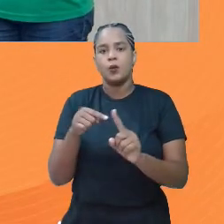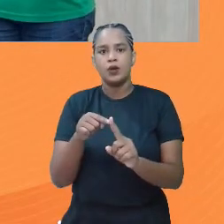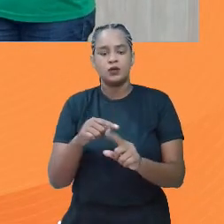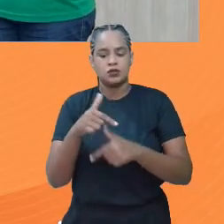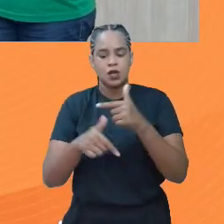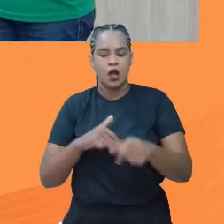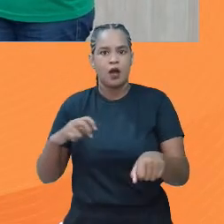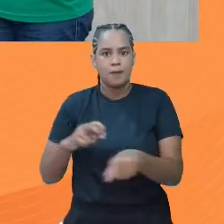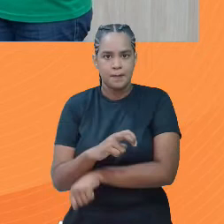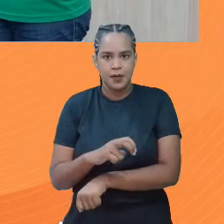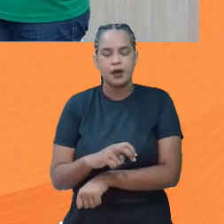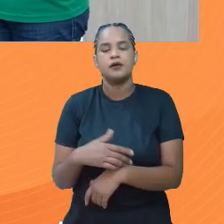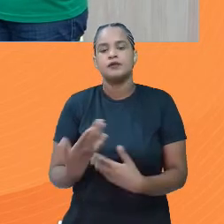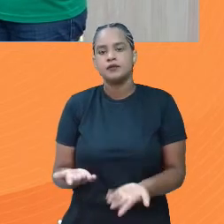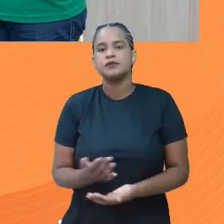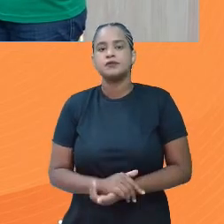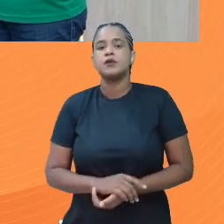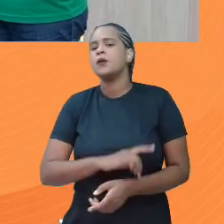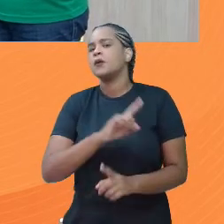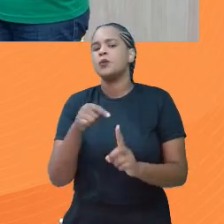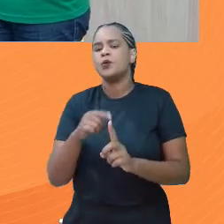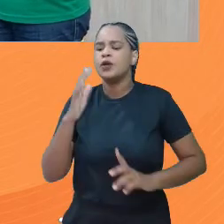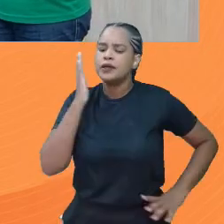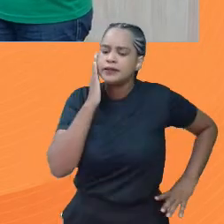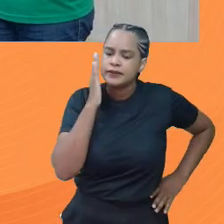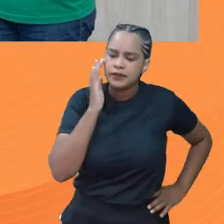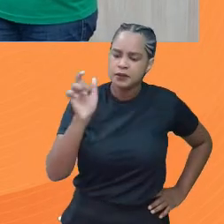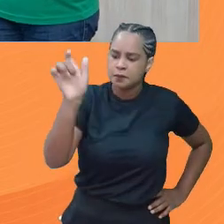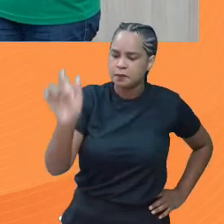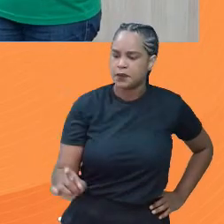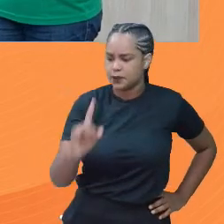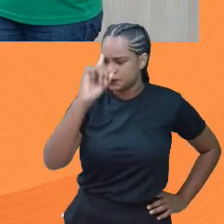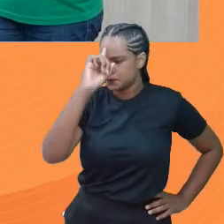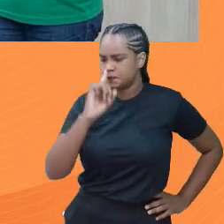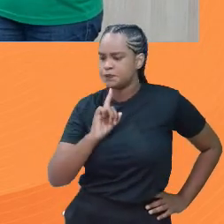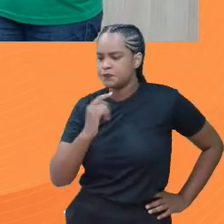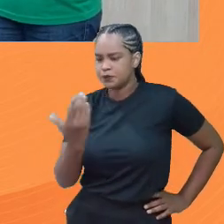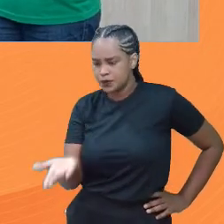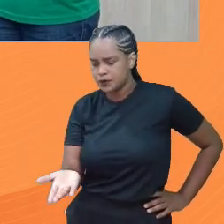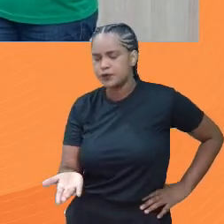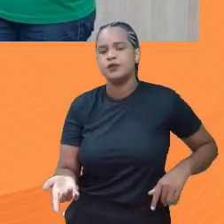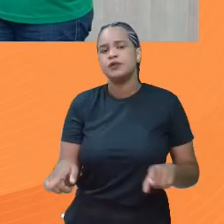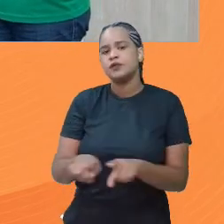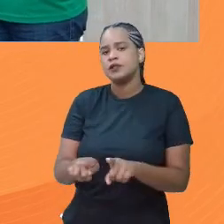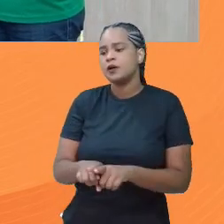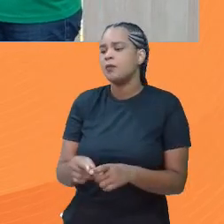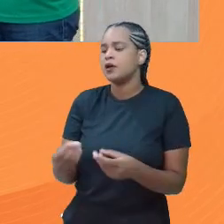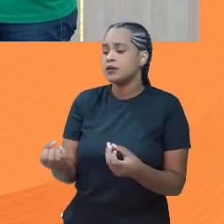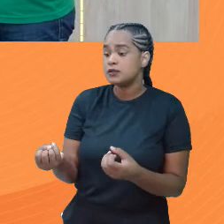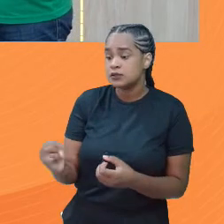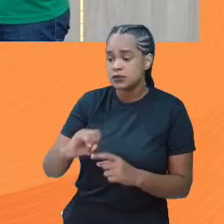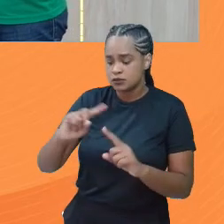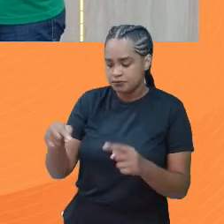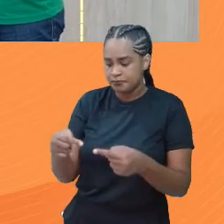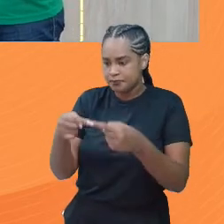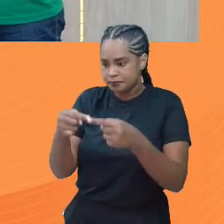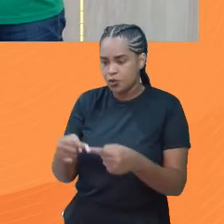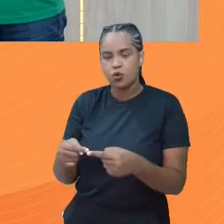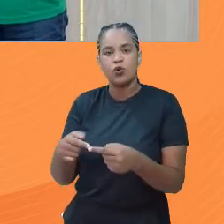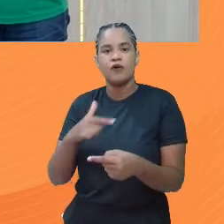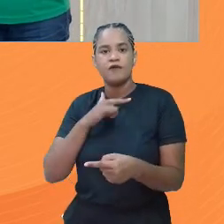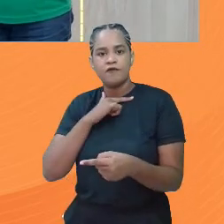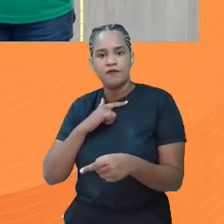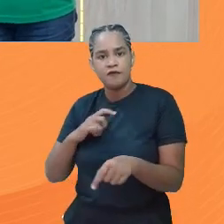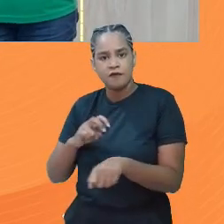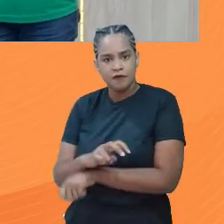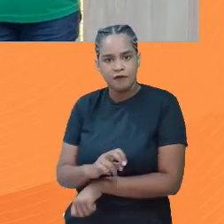um emprego, realizada no intuito de entender o perfil do candidato e sua adequação à